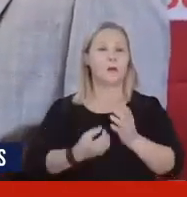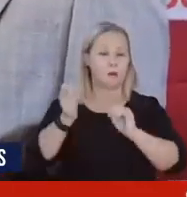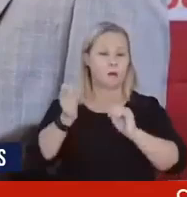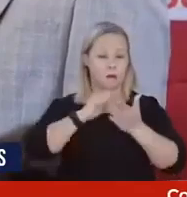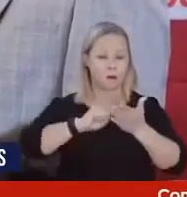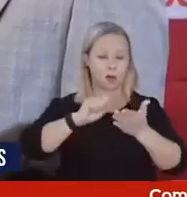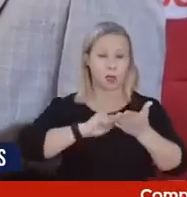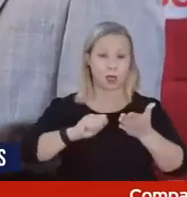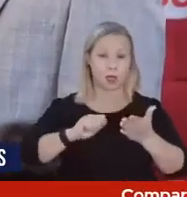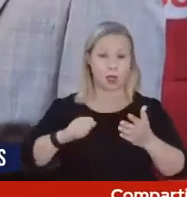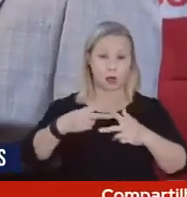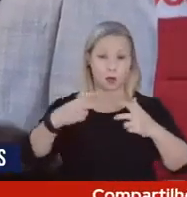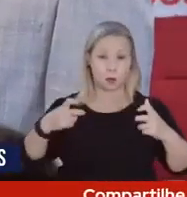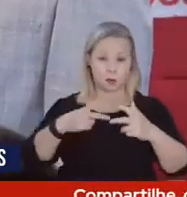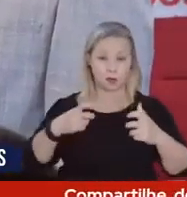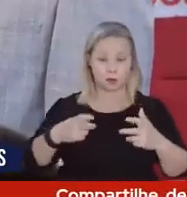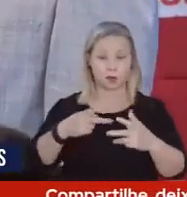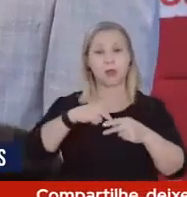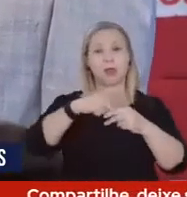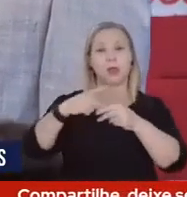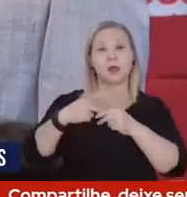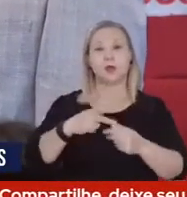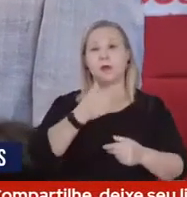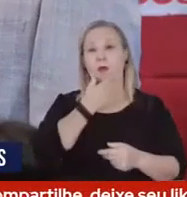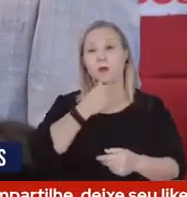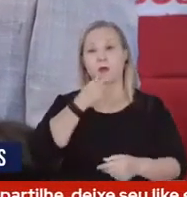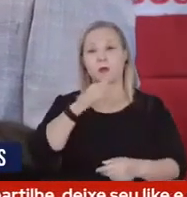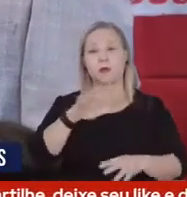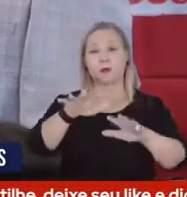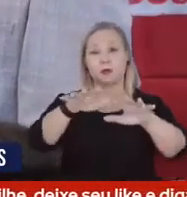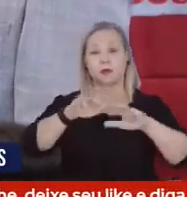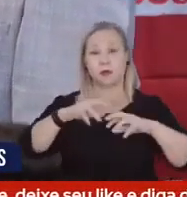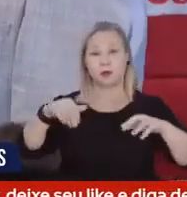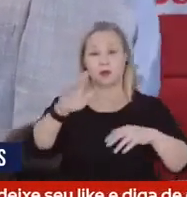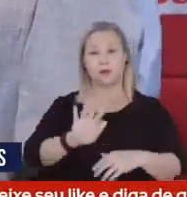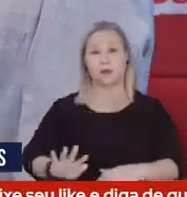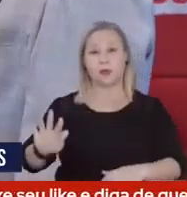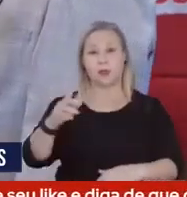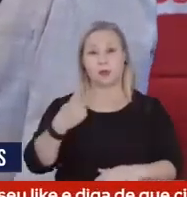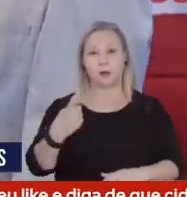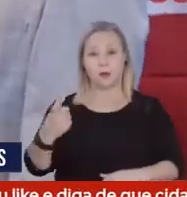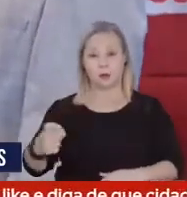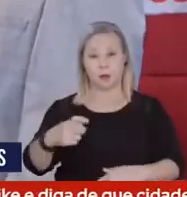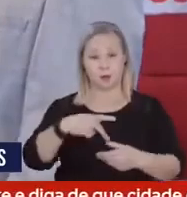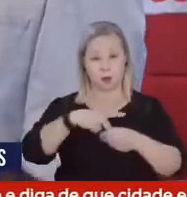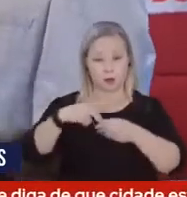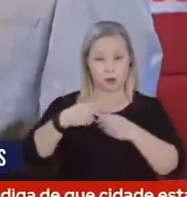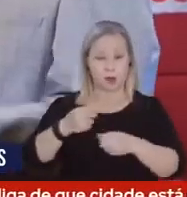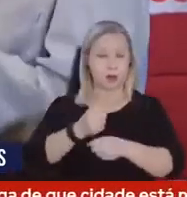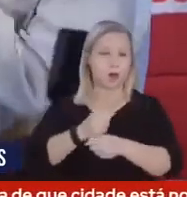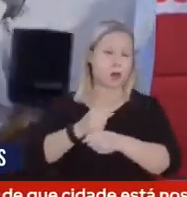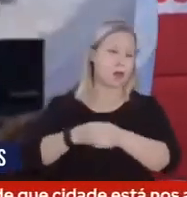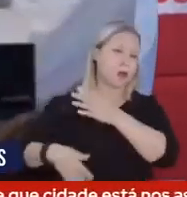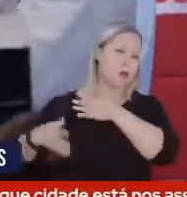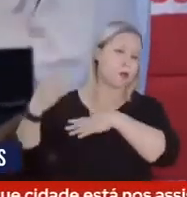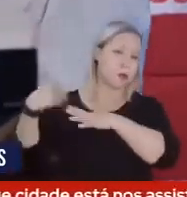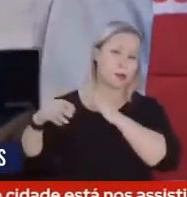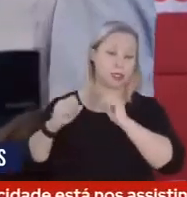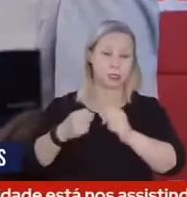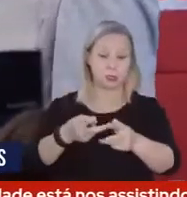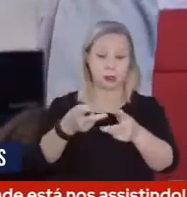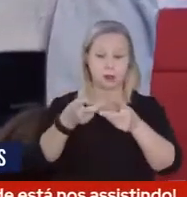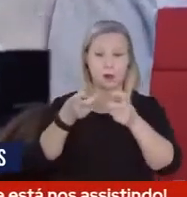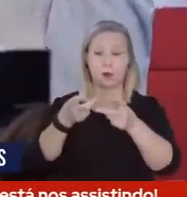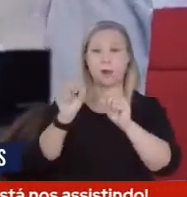todo o Brasil na plenária nacional da Federação Única dos Petroleiros e Petroleiras no ano passado. O senhor percebe que muitos e muitas que aqui